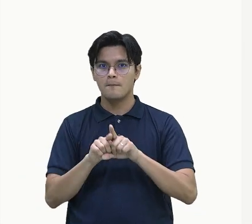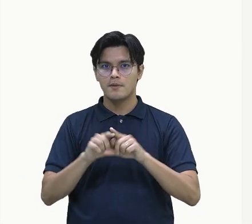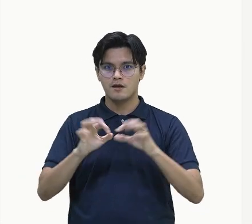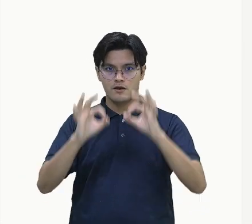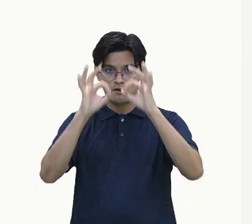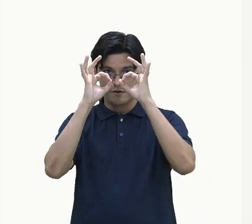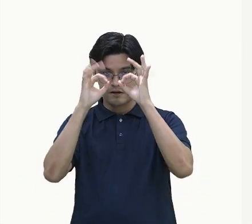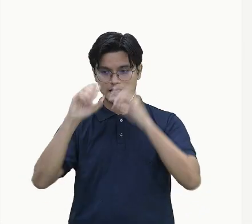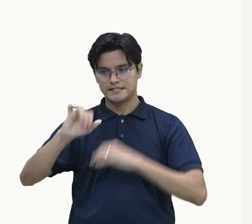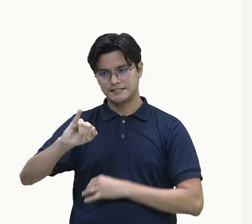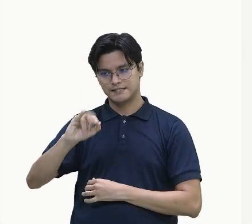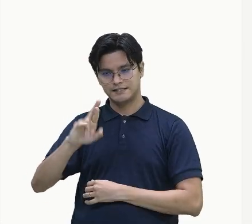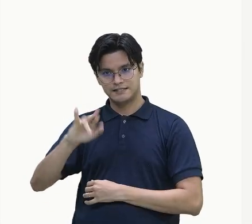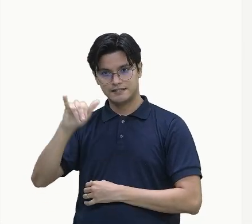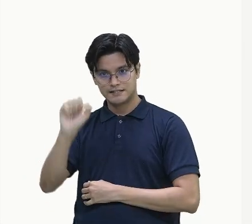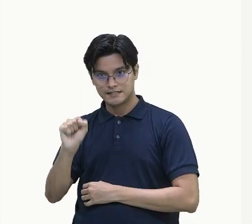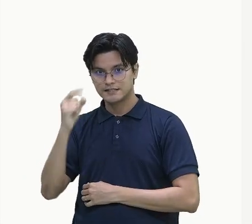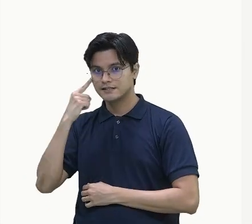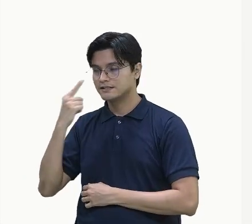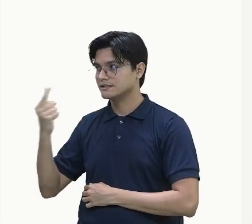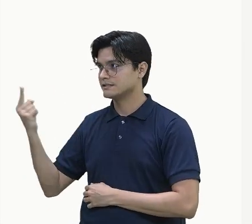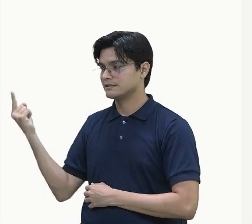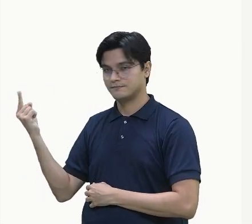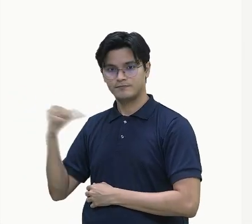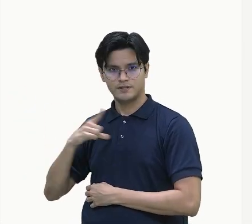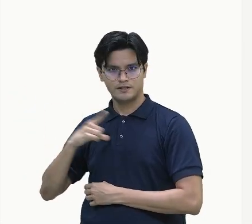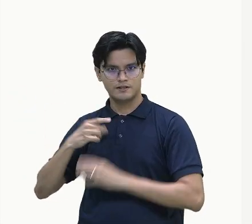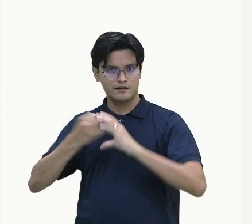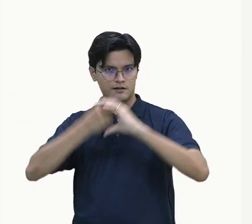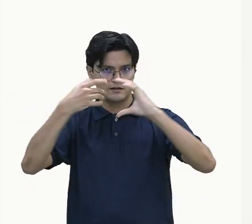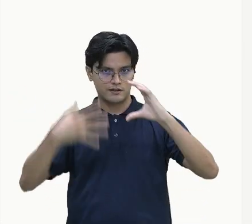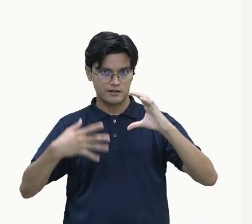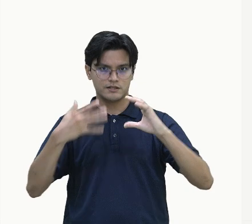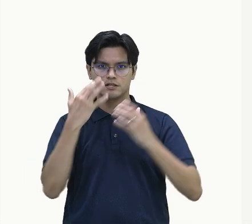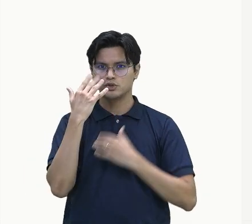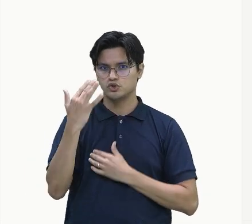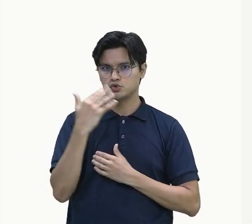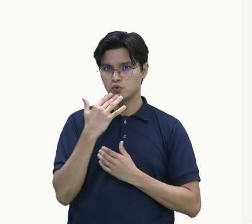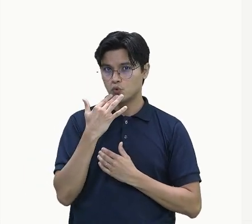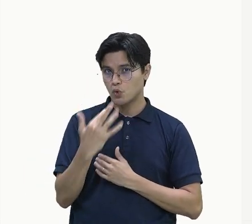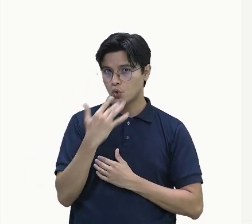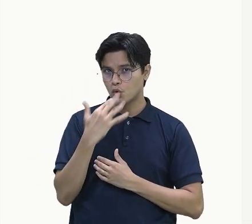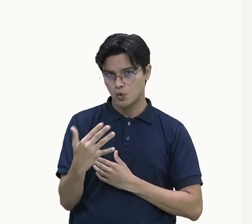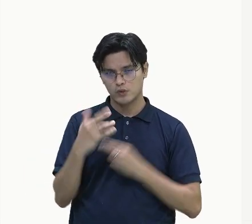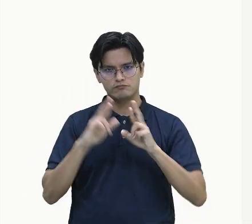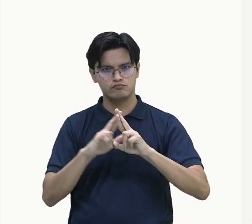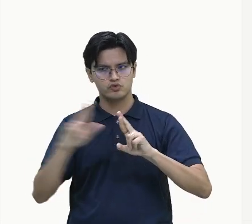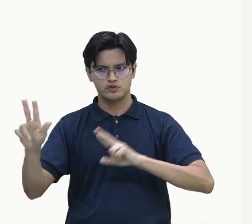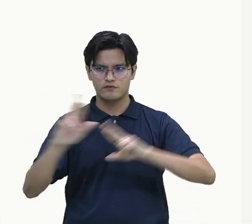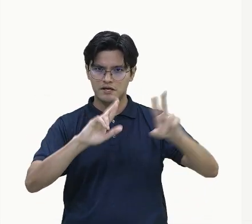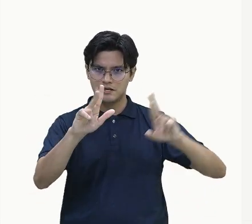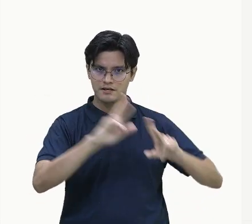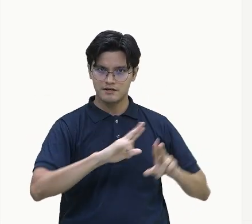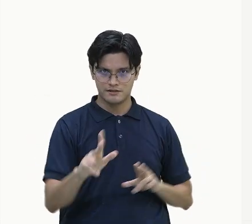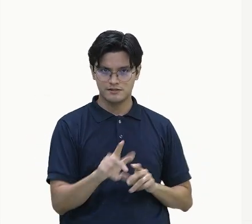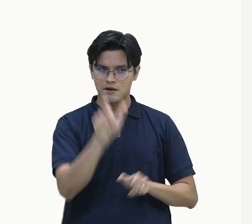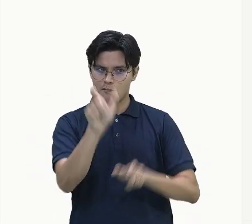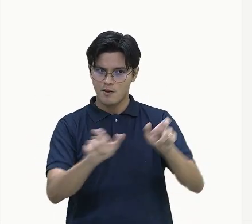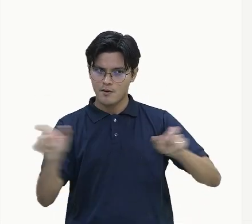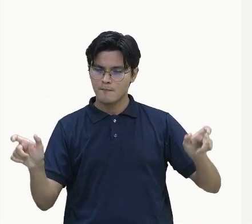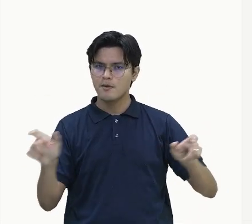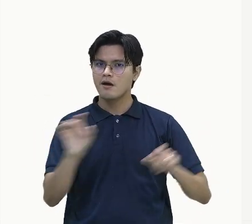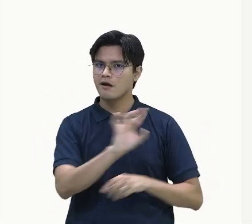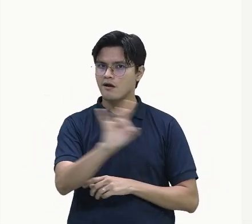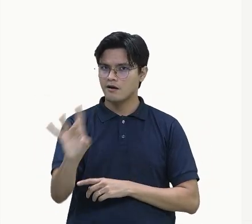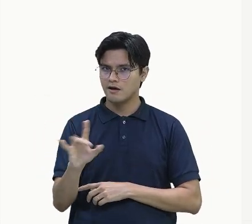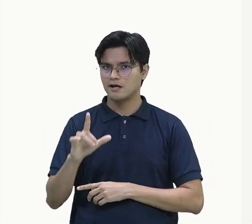tem características de cores diferentes de um indivíduo para o outro. Aí nós temos aqui a composição de um